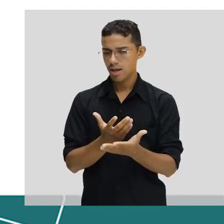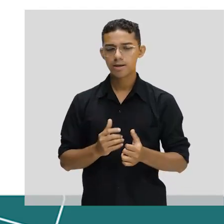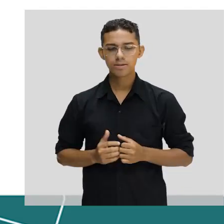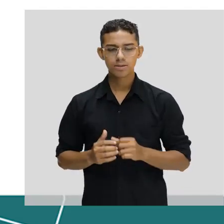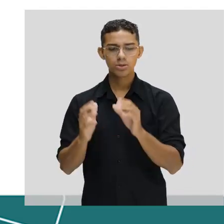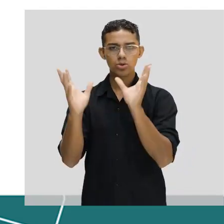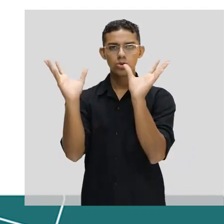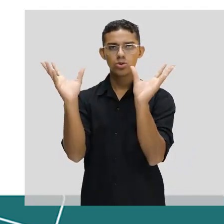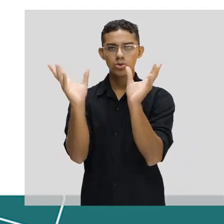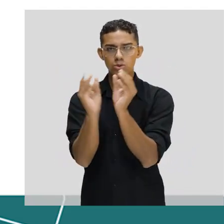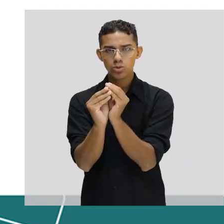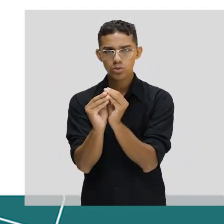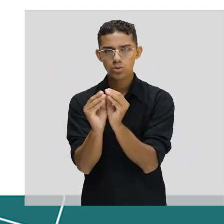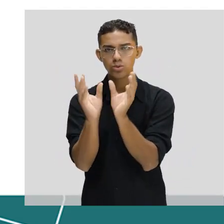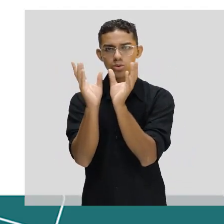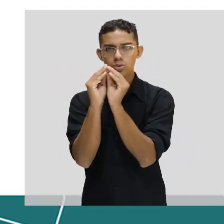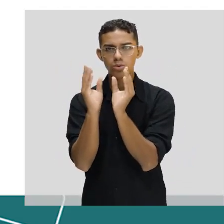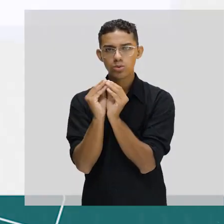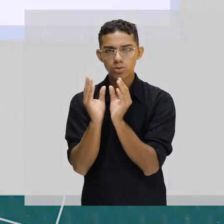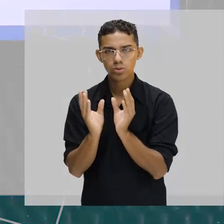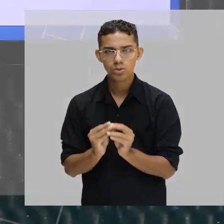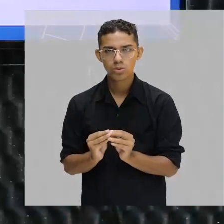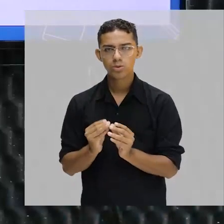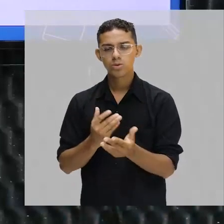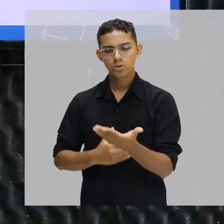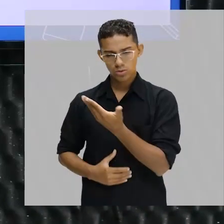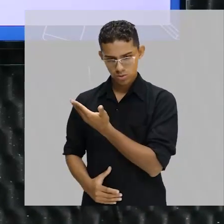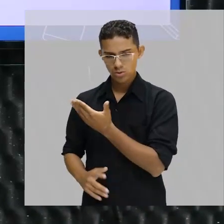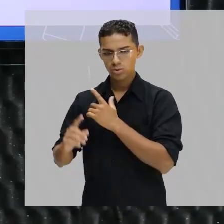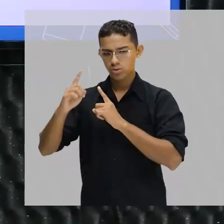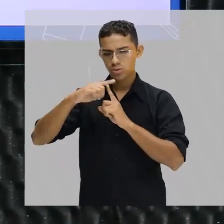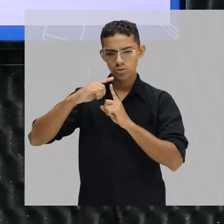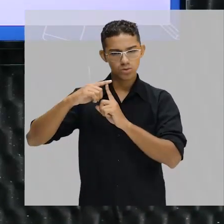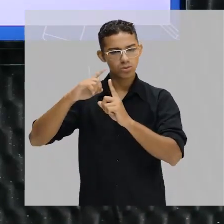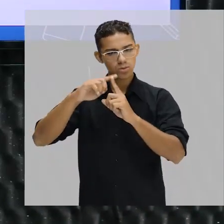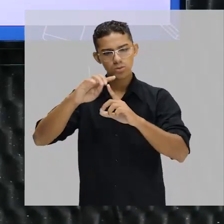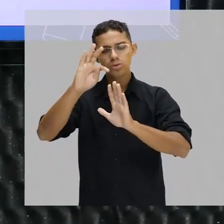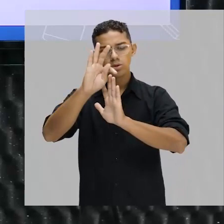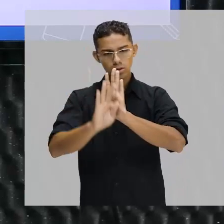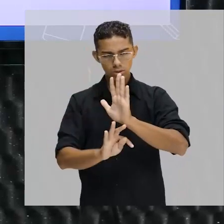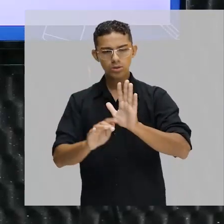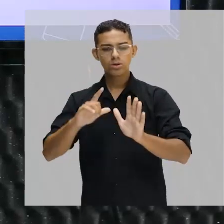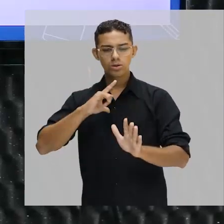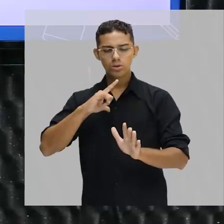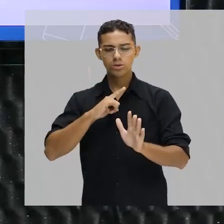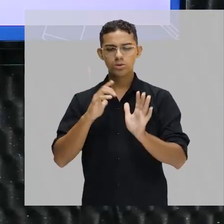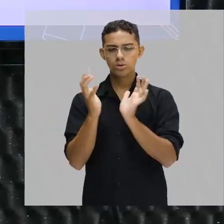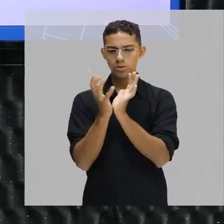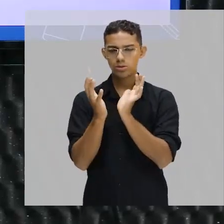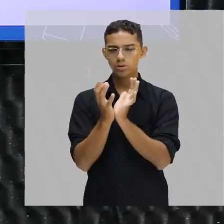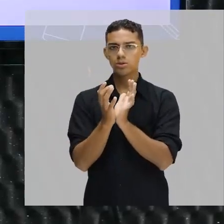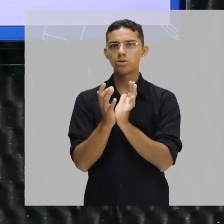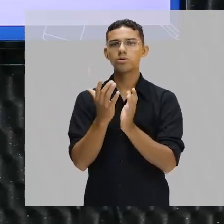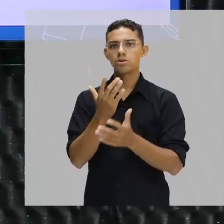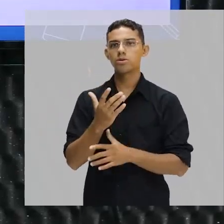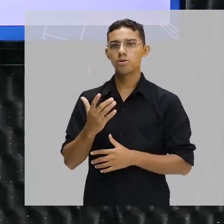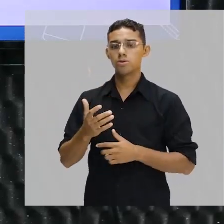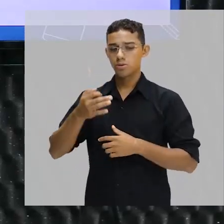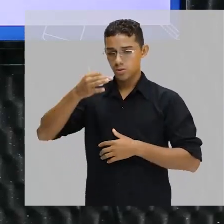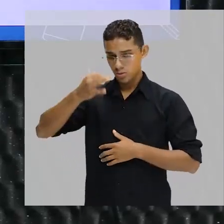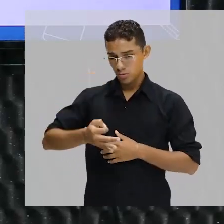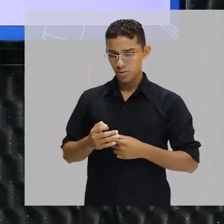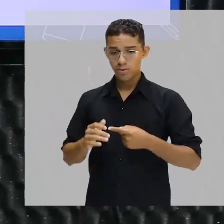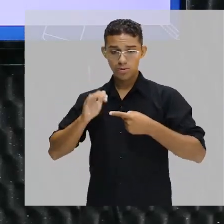aqui um resumo sobre os tipos textuais. Falei para vocês que os tipos textuais são categorias fixas. São